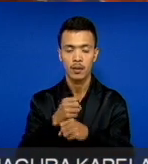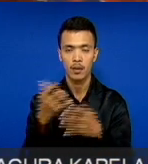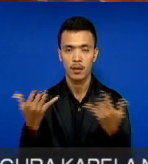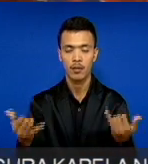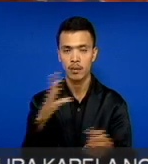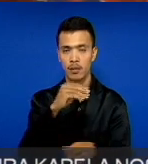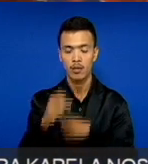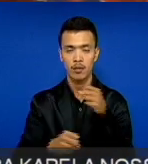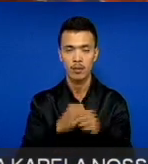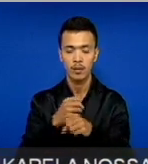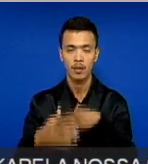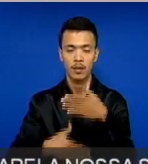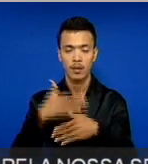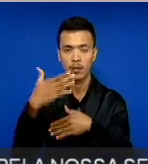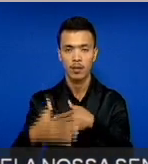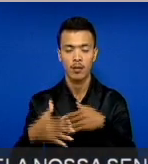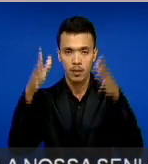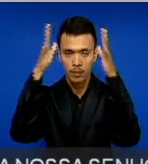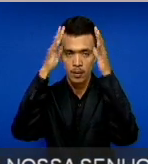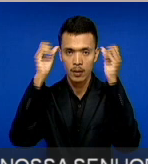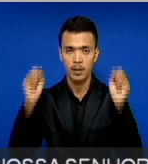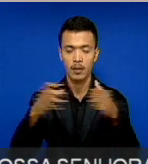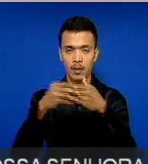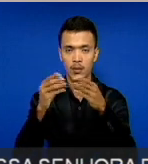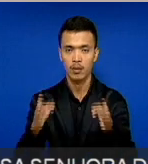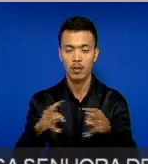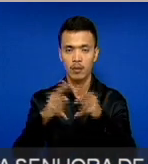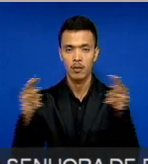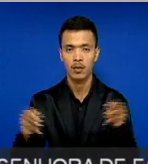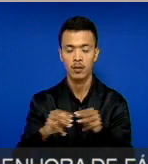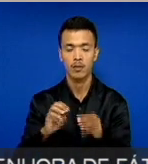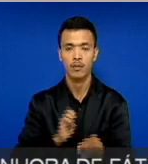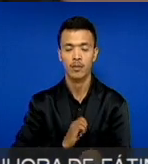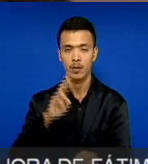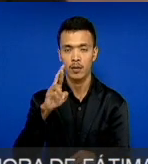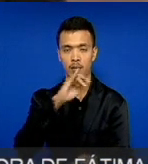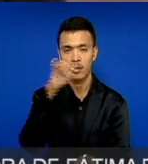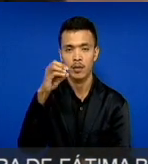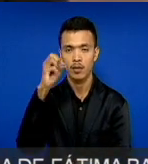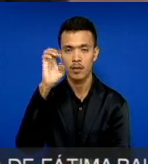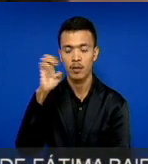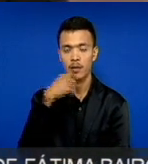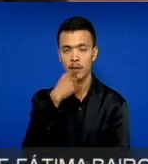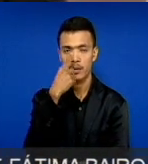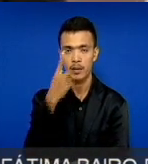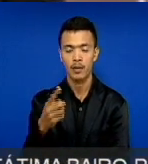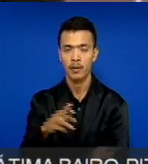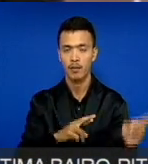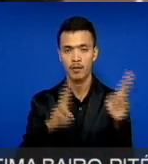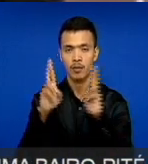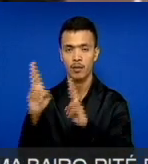Também, número de população, não é? Presidente e Autoridade Município Hermera, José Martino Soares Sateten,